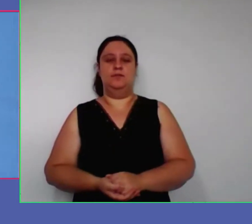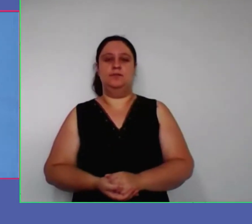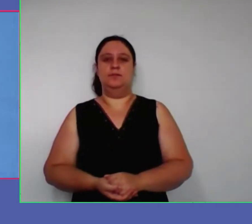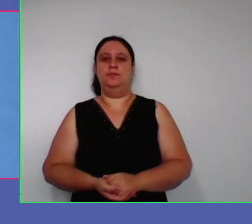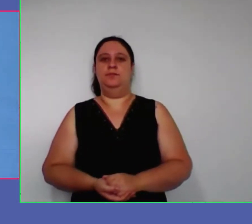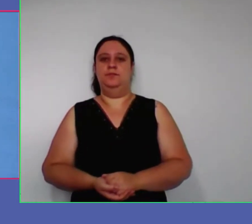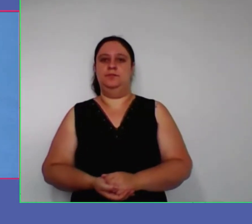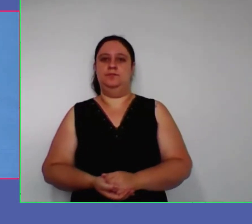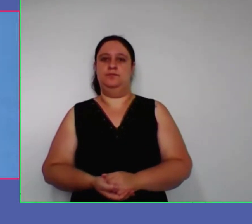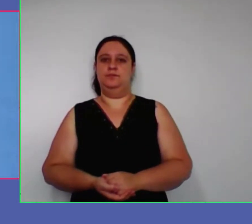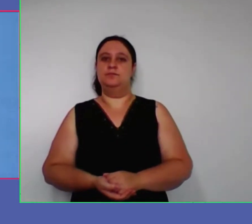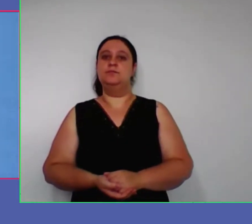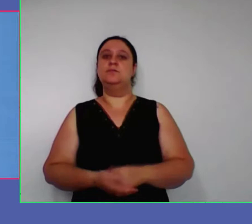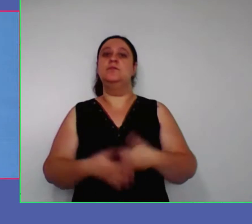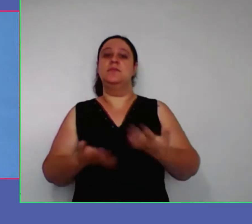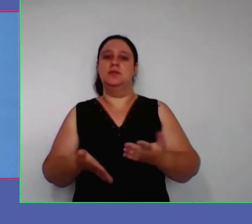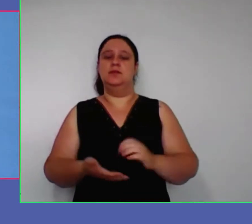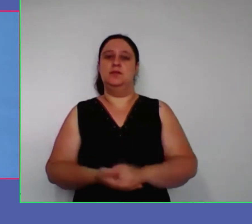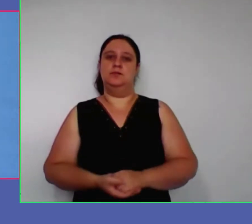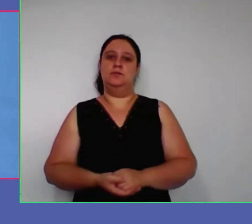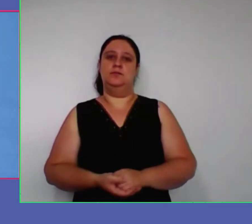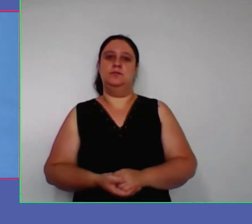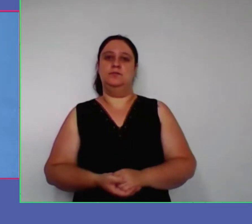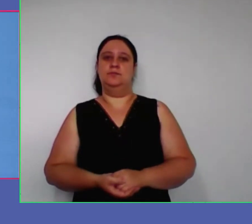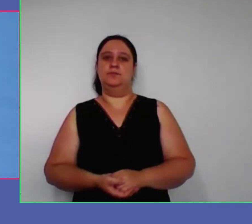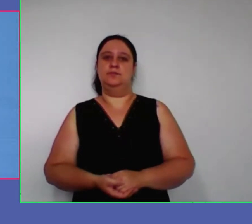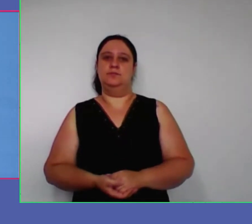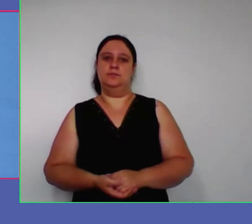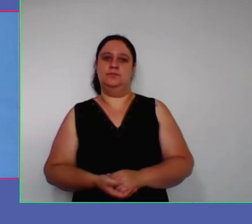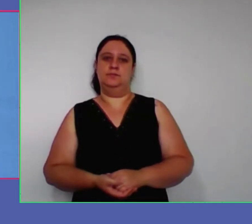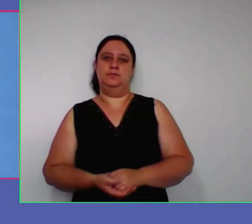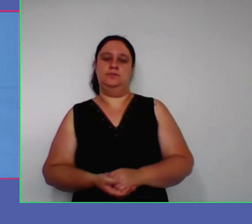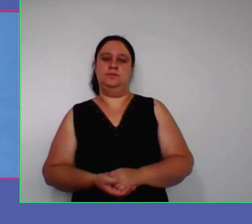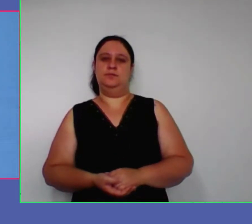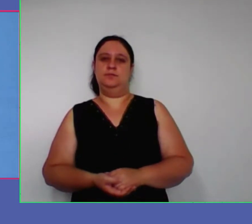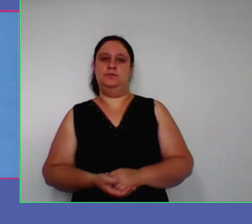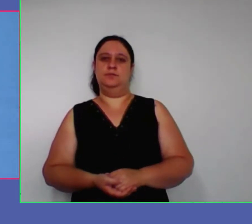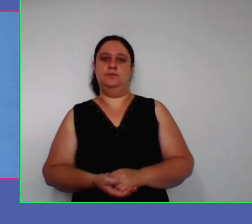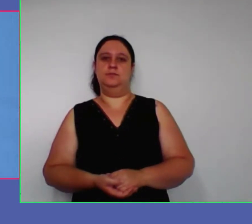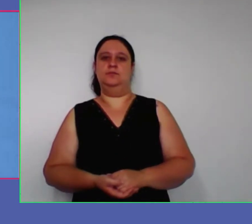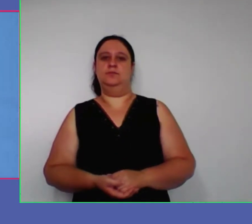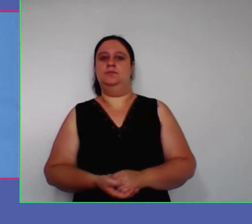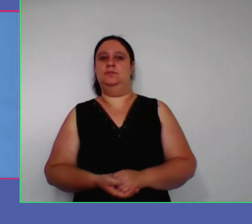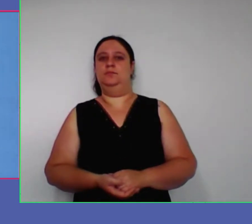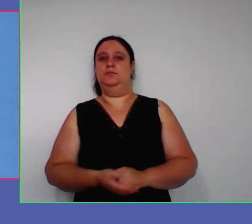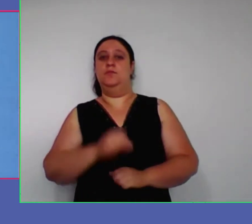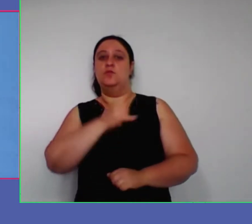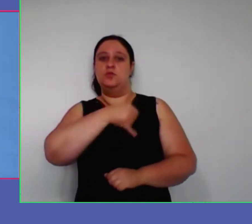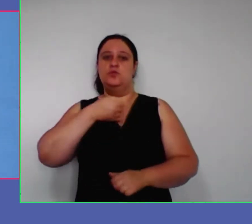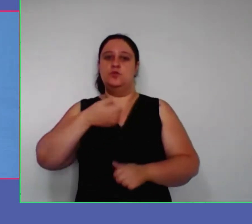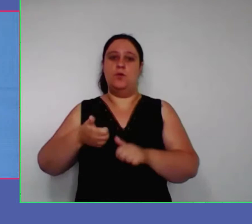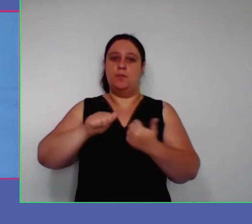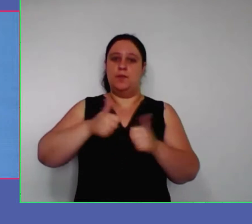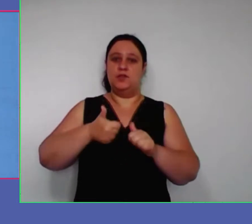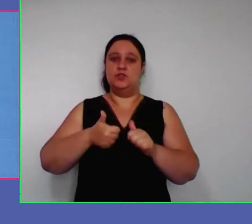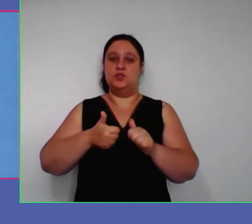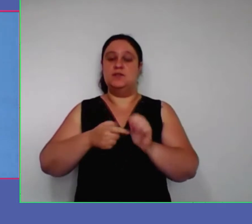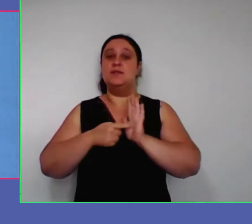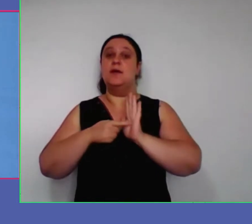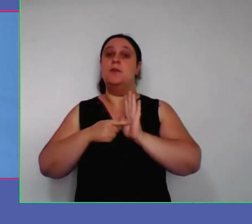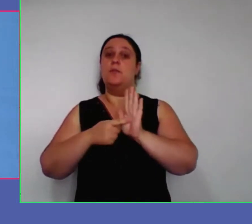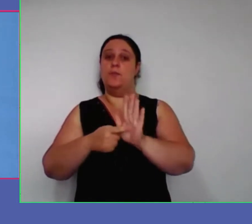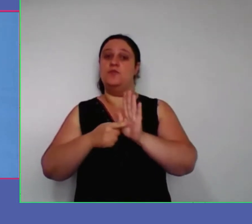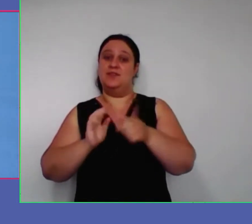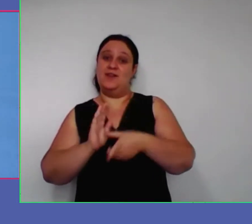João foi introduzido como o precursor do nosso Senhor Jesus Cristo. Isso está em